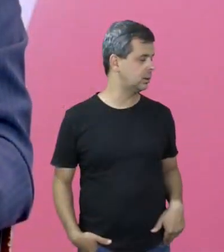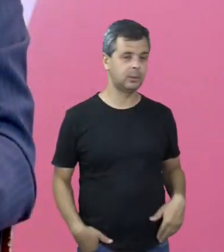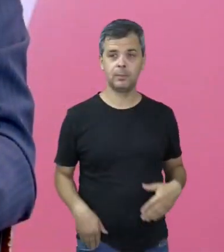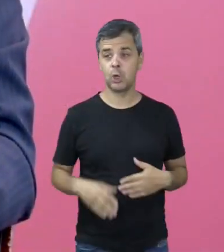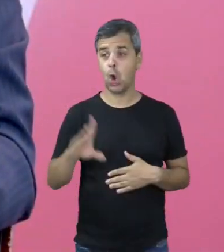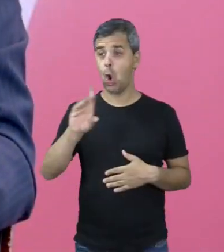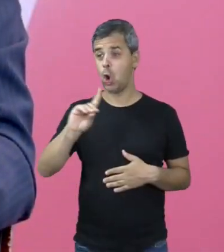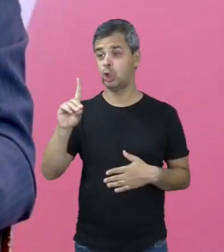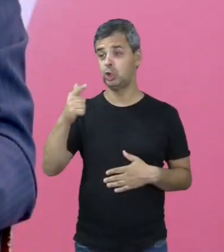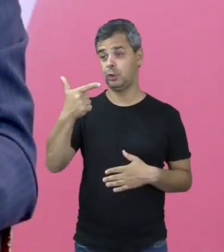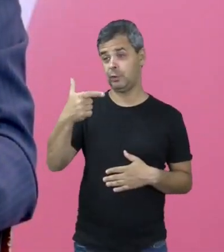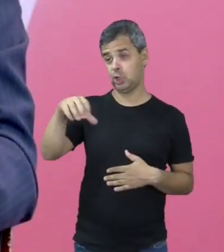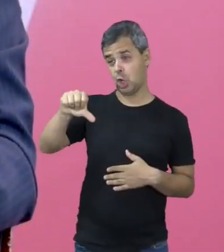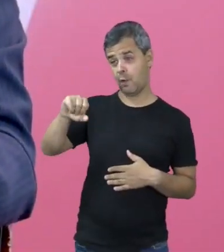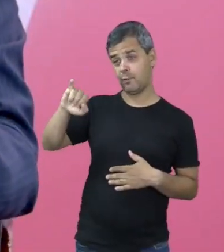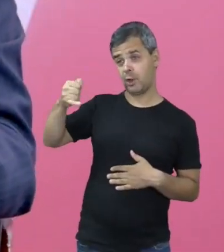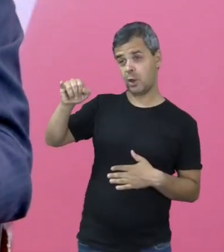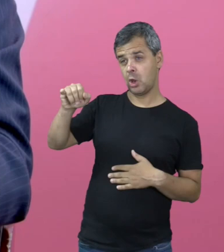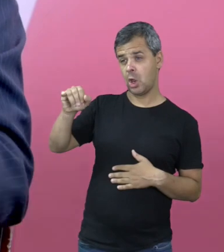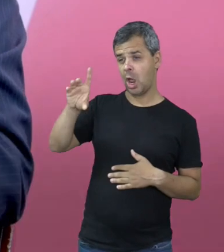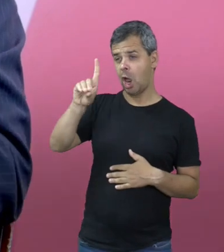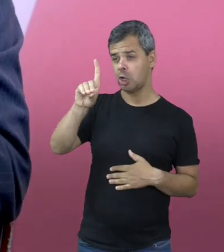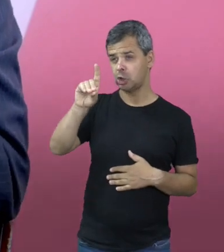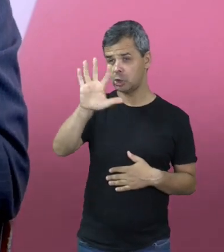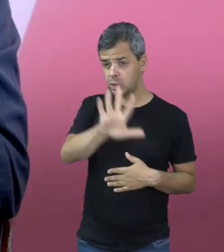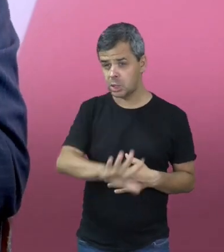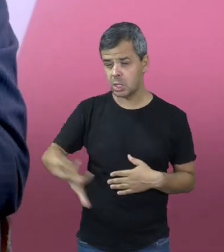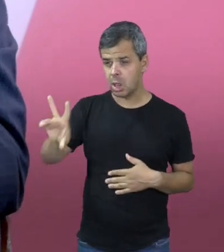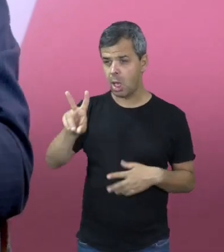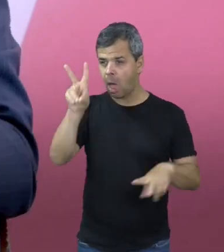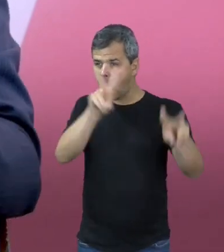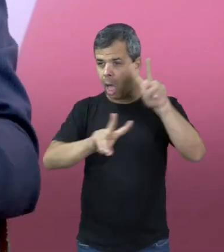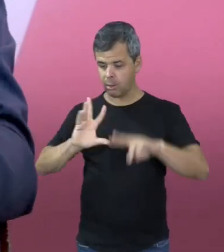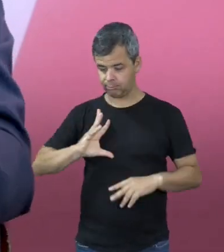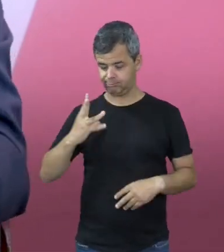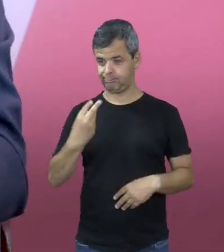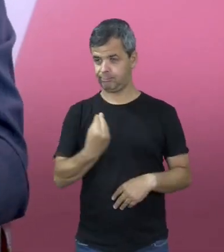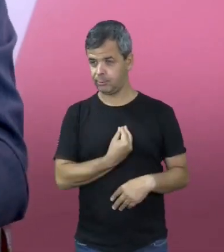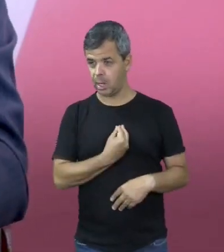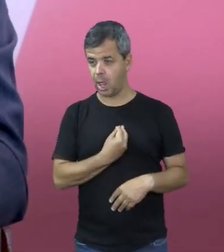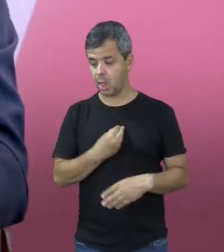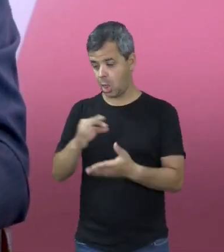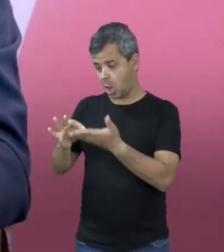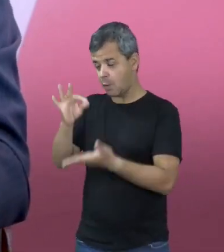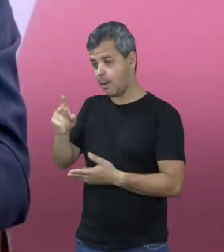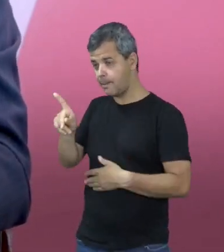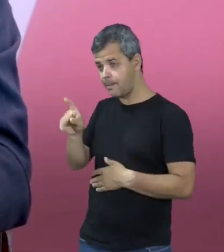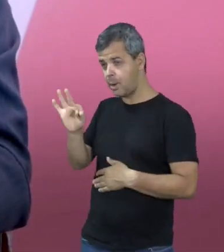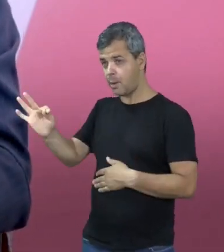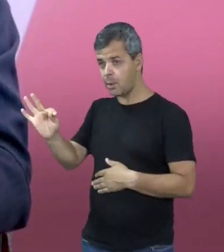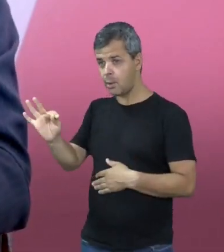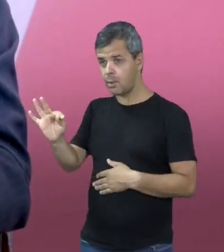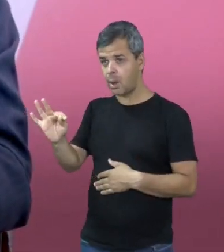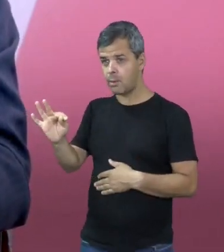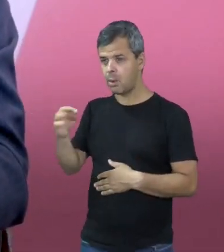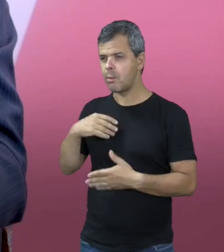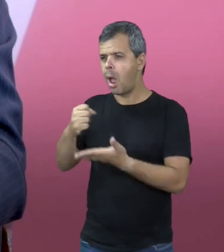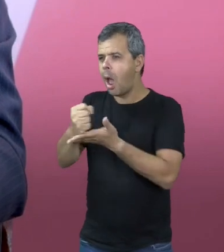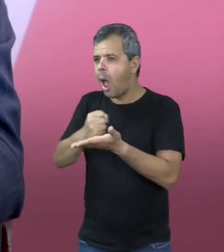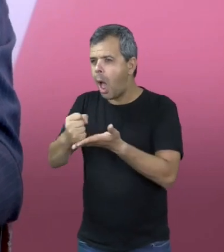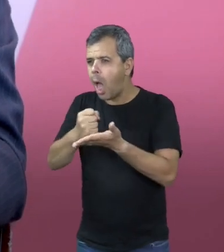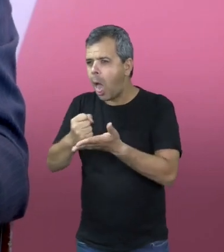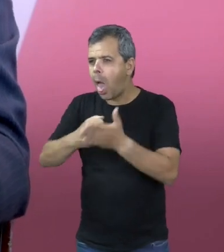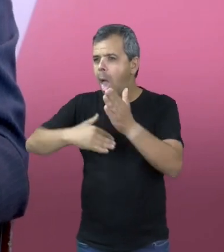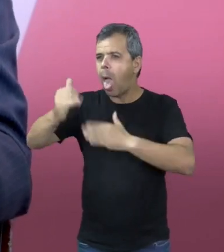Hoje é dia 29 de janeiro, Dia Nacional da Visibilidade Trans, e no Café PT de hoje vamos receber a farmacêutica